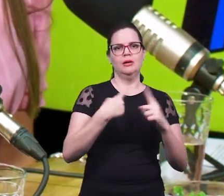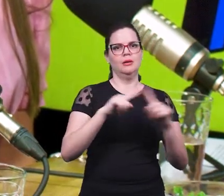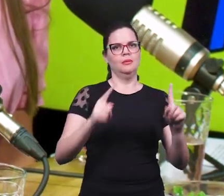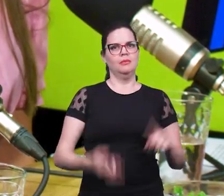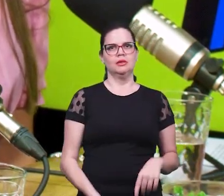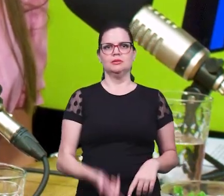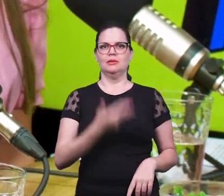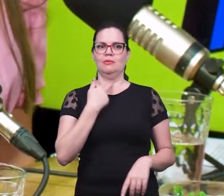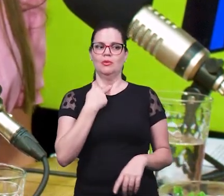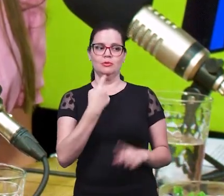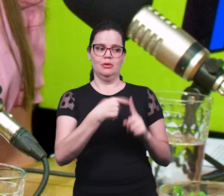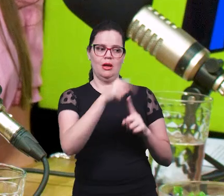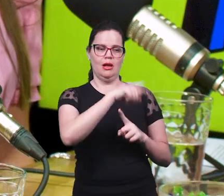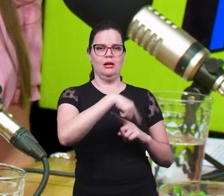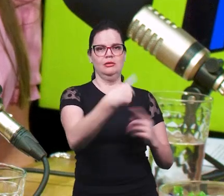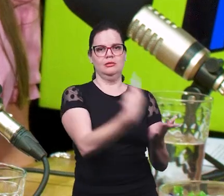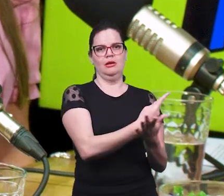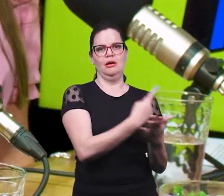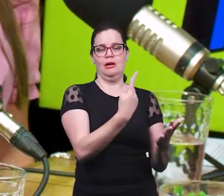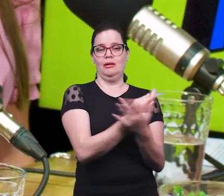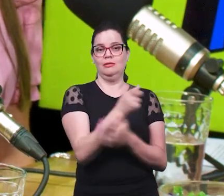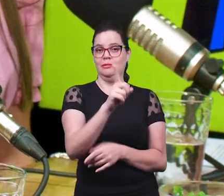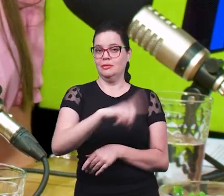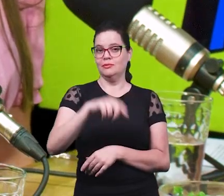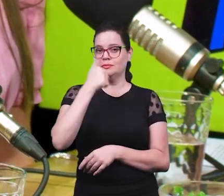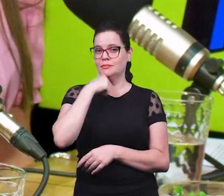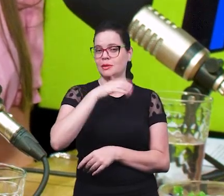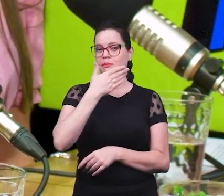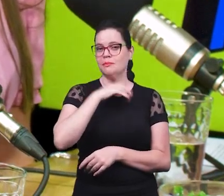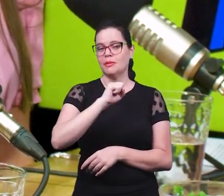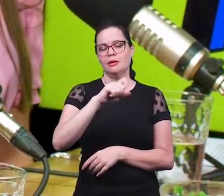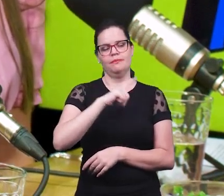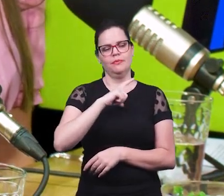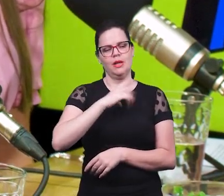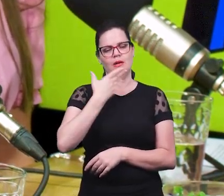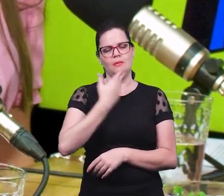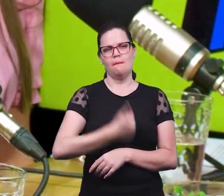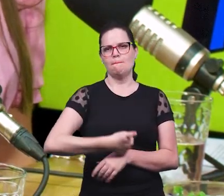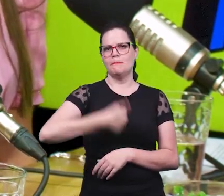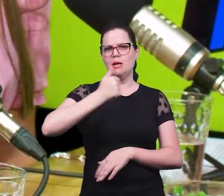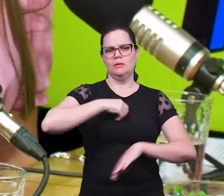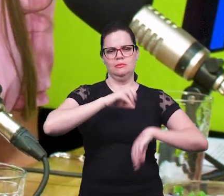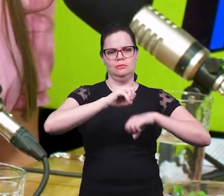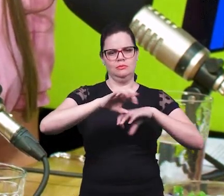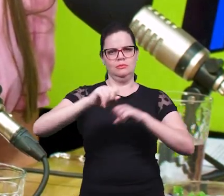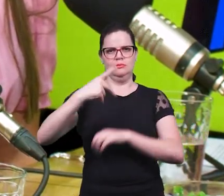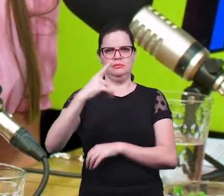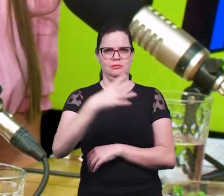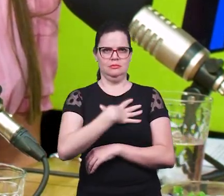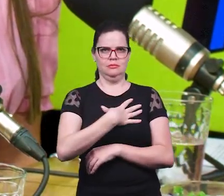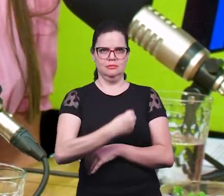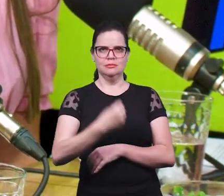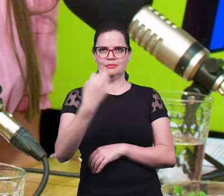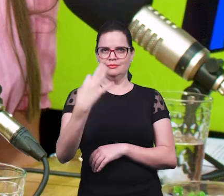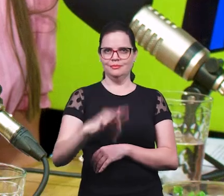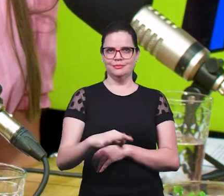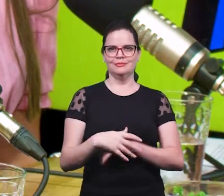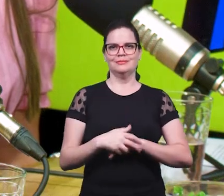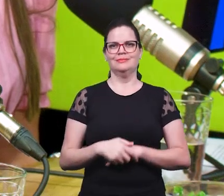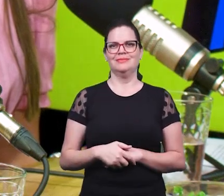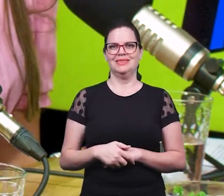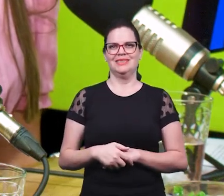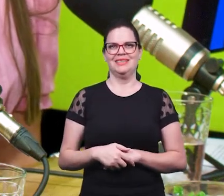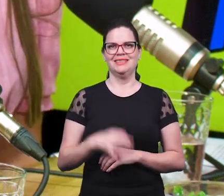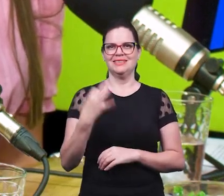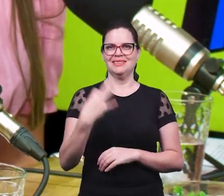de uma forma errada. E vocês, pais, têm o melhor a passar para os seus filhos. Isso não mesmo. É, Vanessa? Com